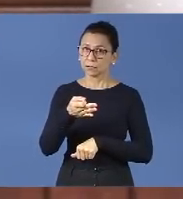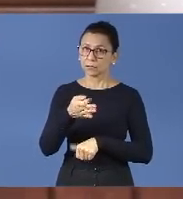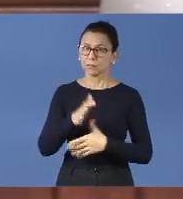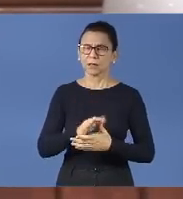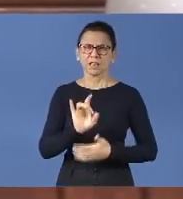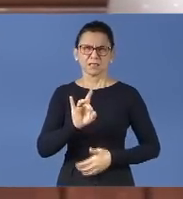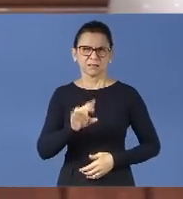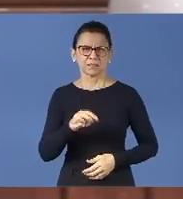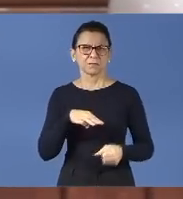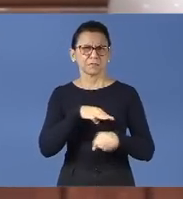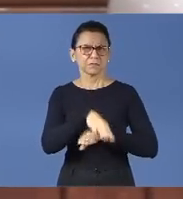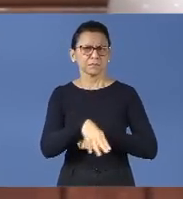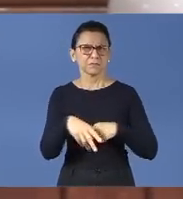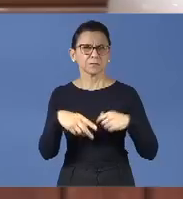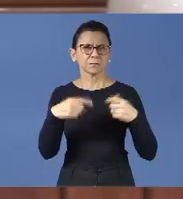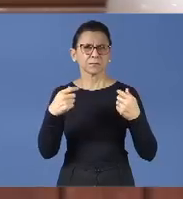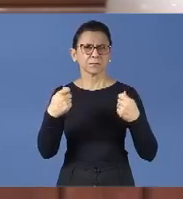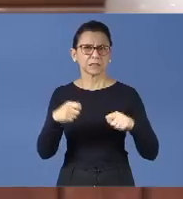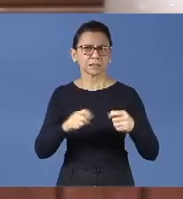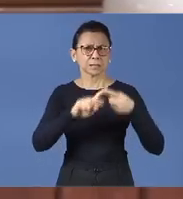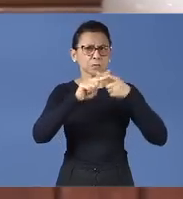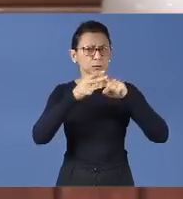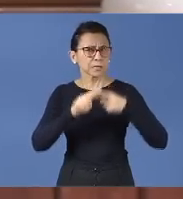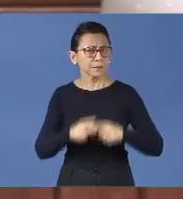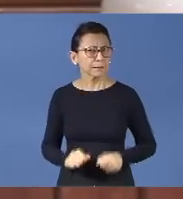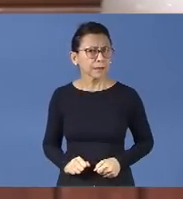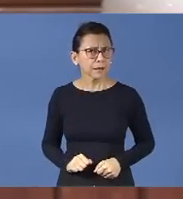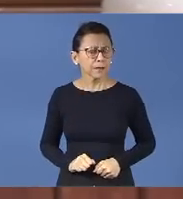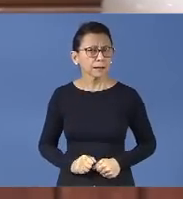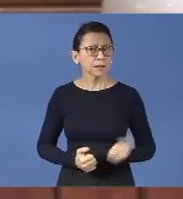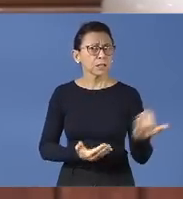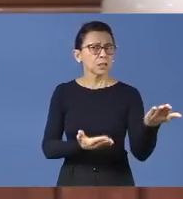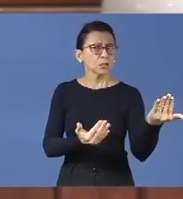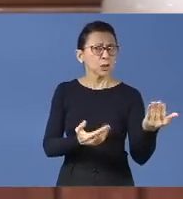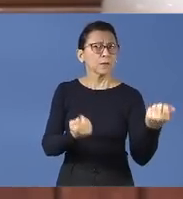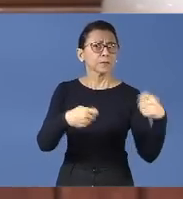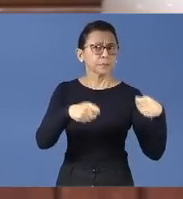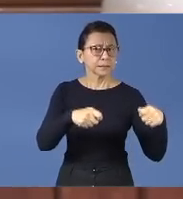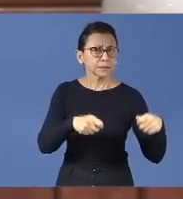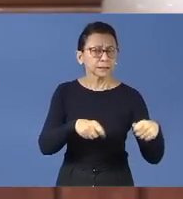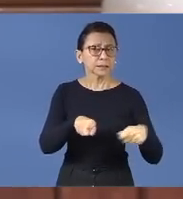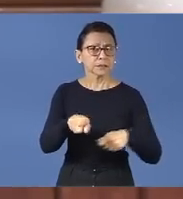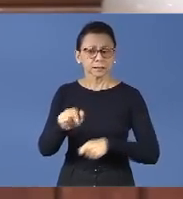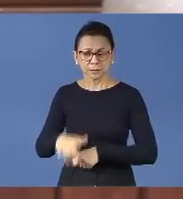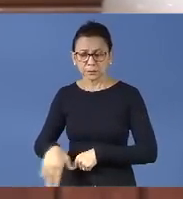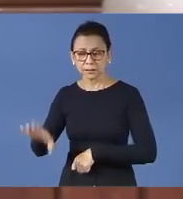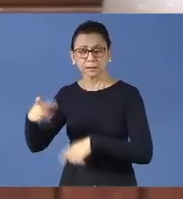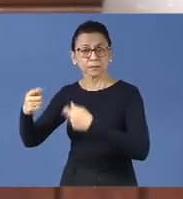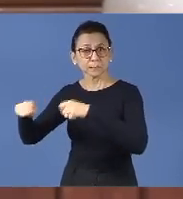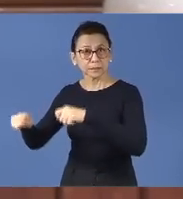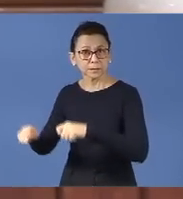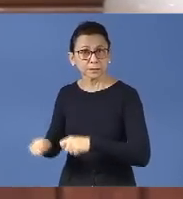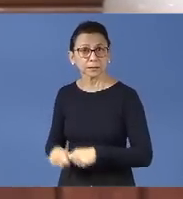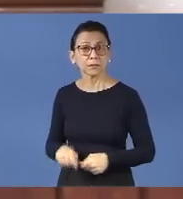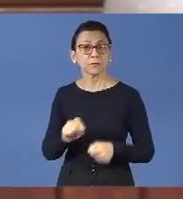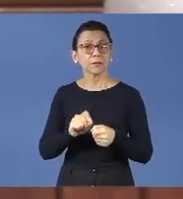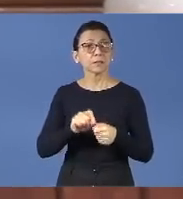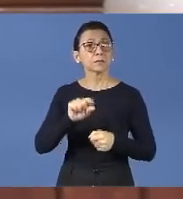que precisa? Os jovens precisam? As crianças precisam? O que é que nós estamos fazendo com as